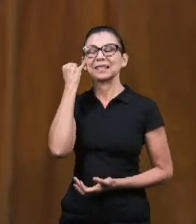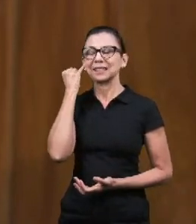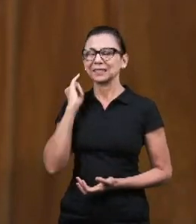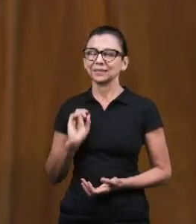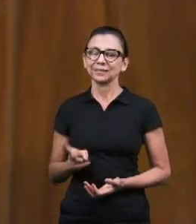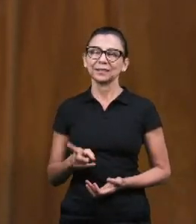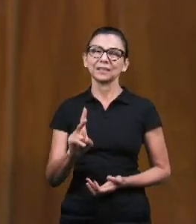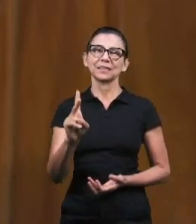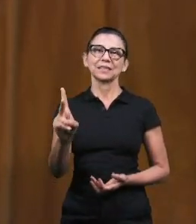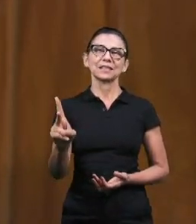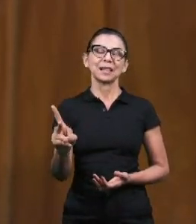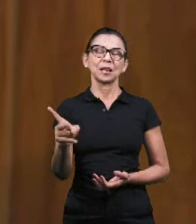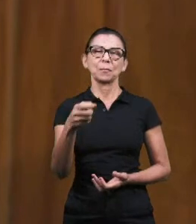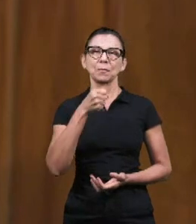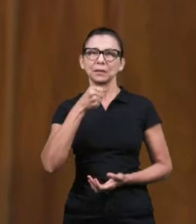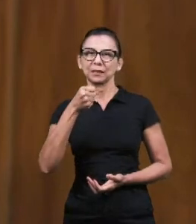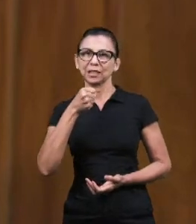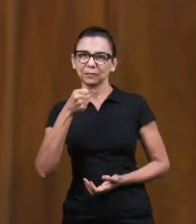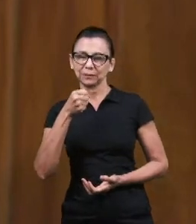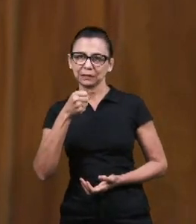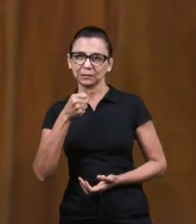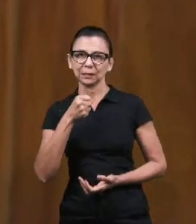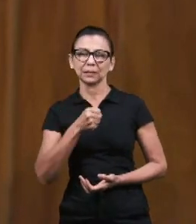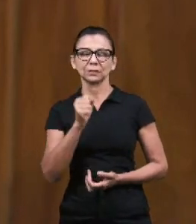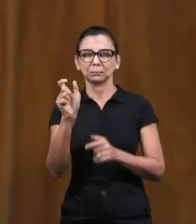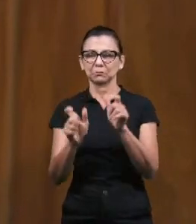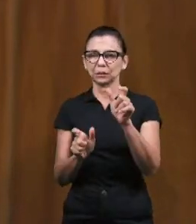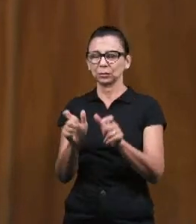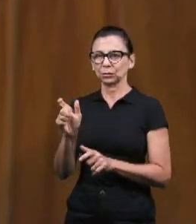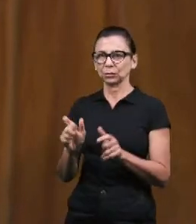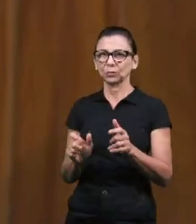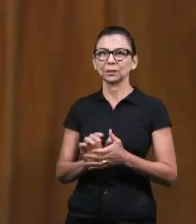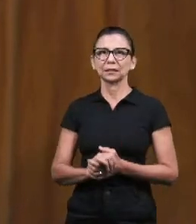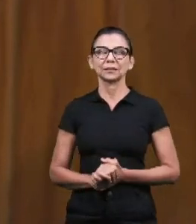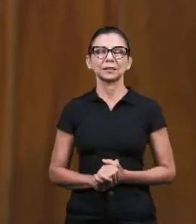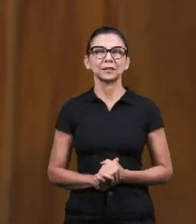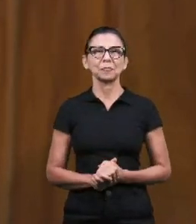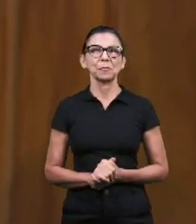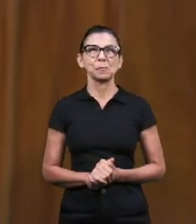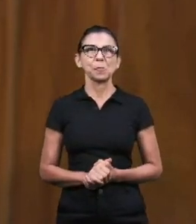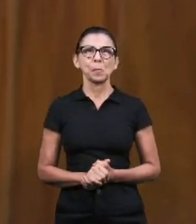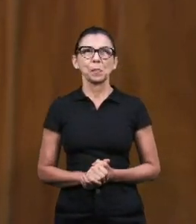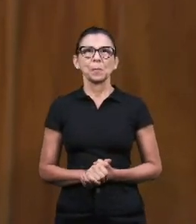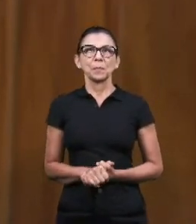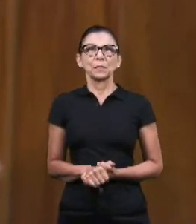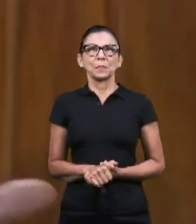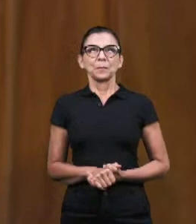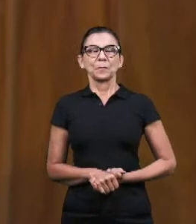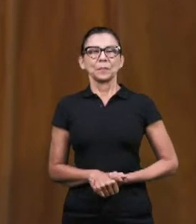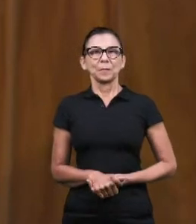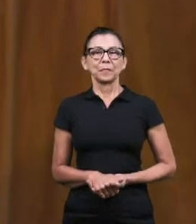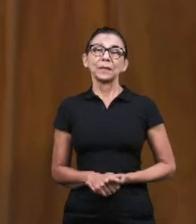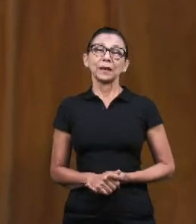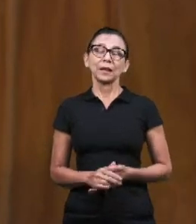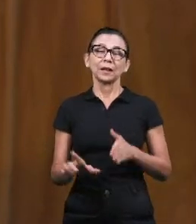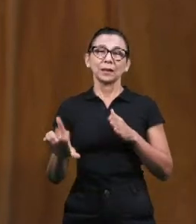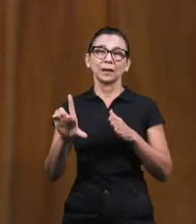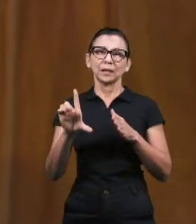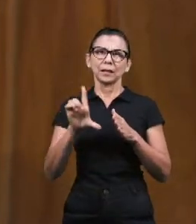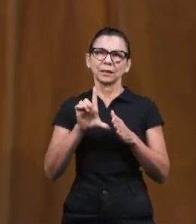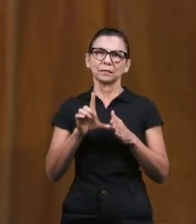estado transmitindo aqui para os irmãos, para os nossos amigos, a nossa transmissão aqui desse pré-culto, onde